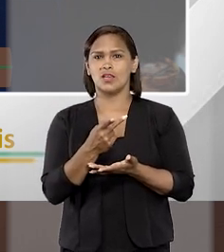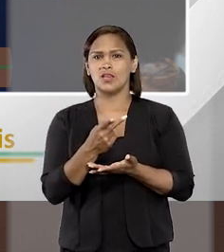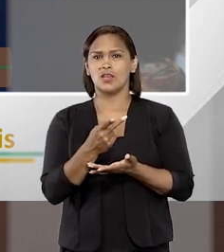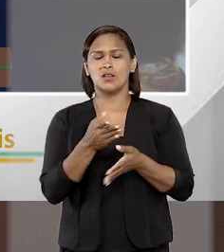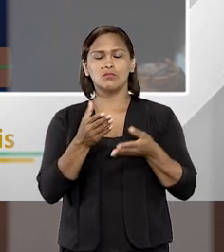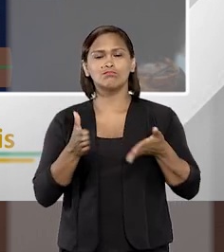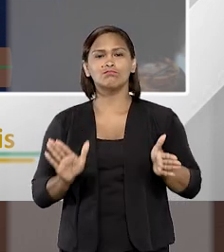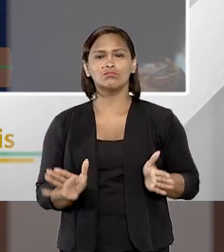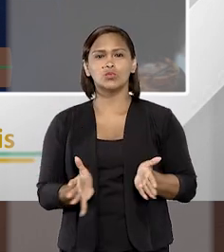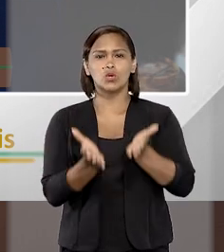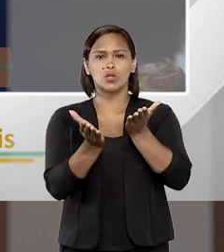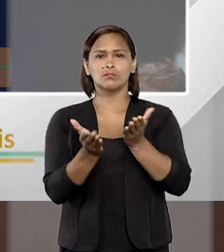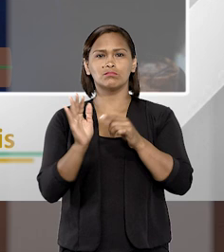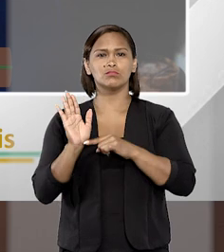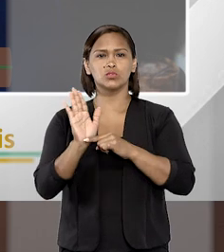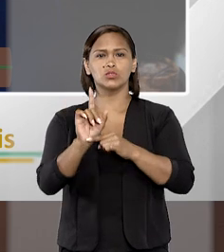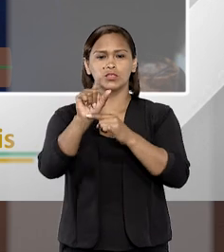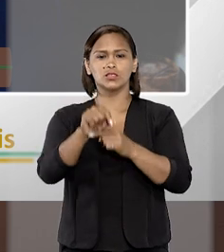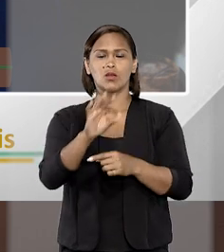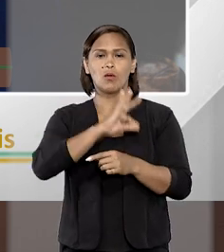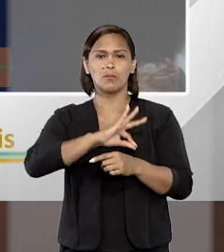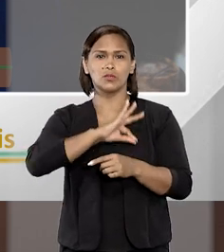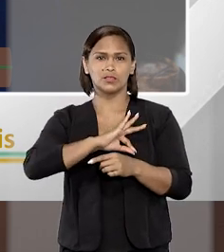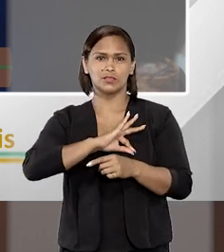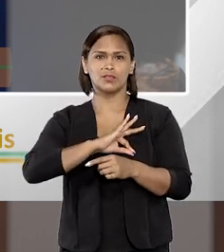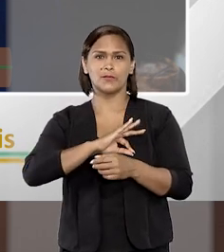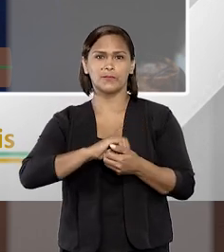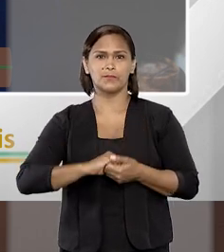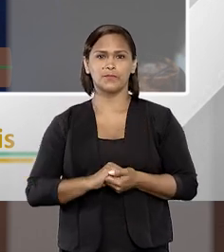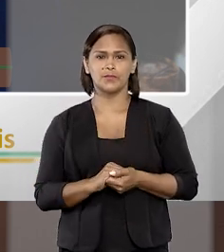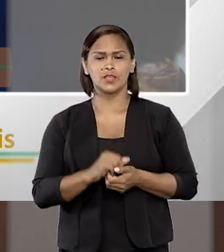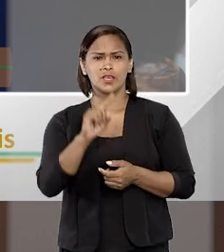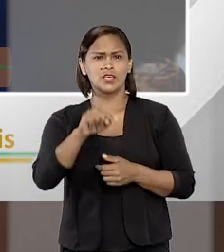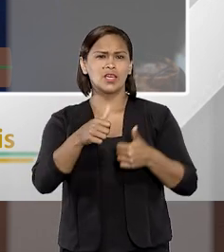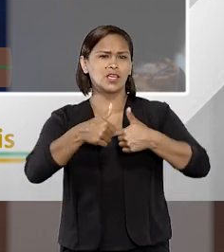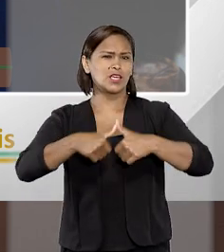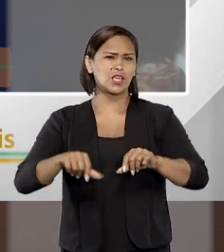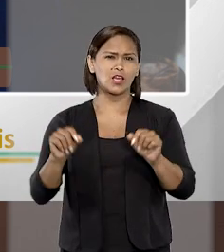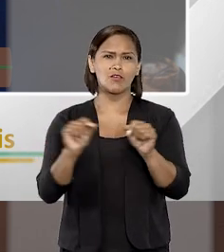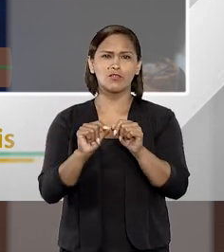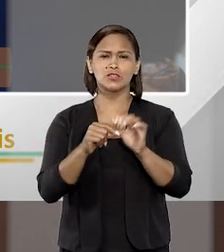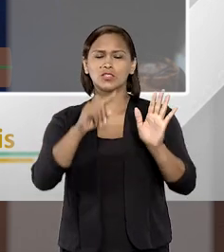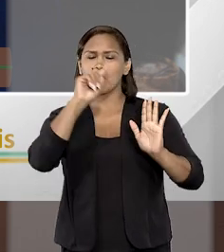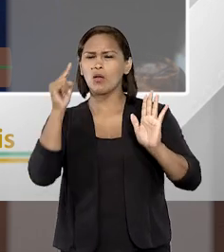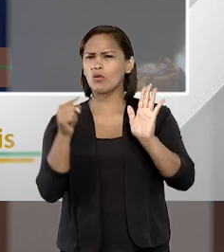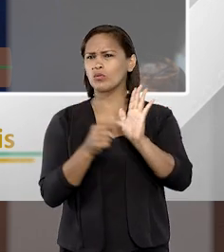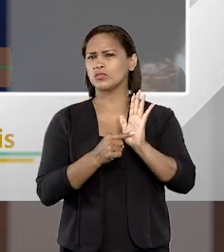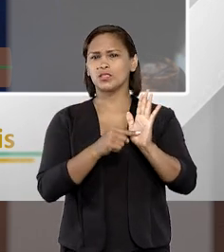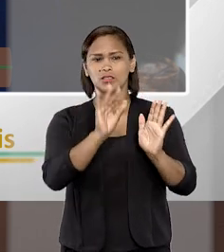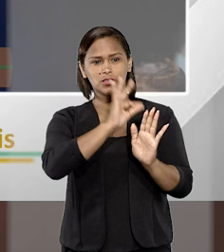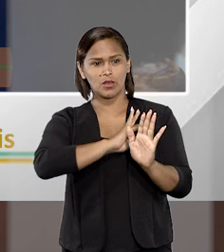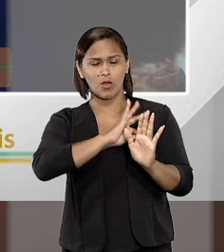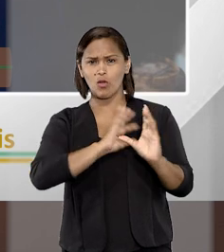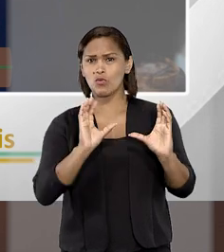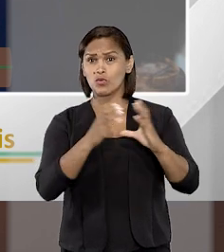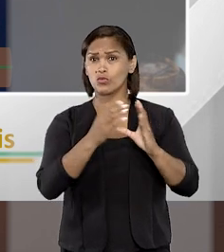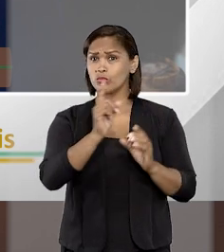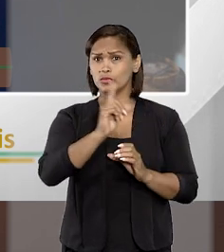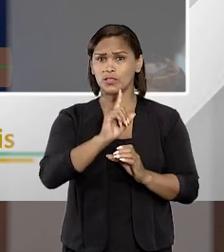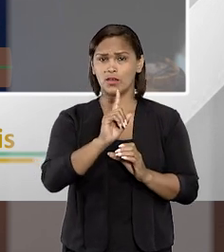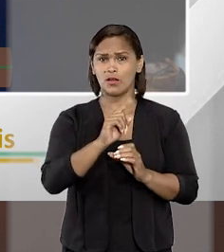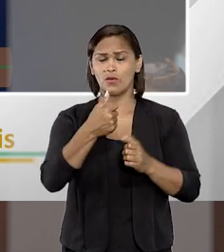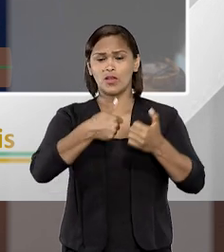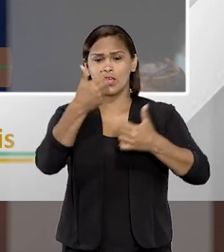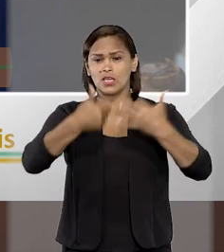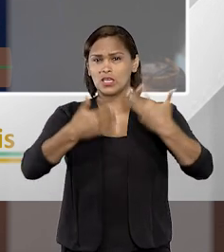indução por parte da autoridade policial aqui não estou fazendo nenhuma acusação assim que isso é algo